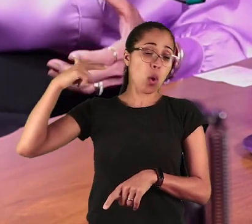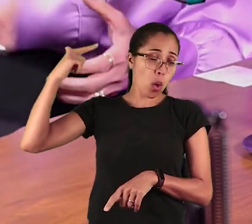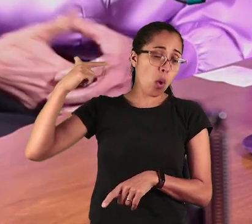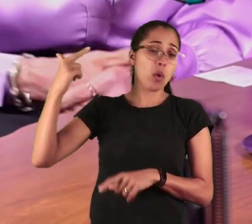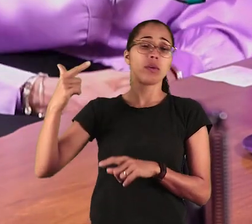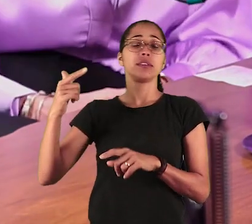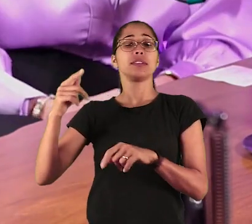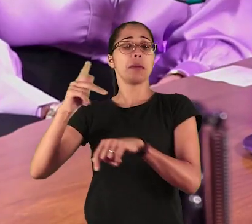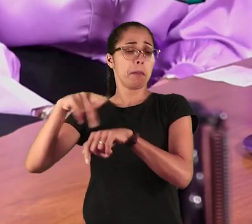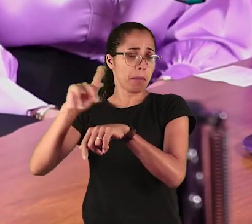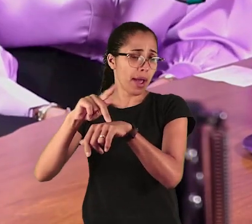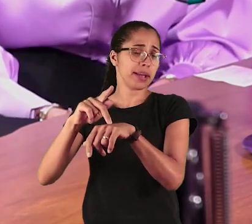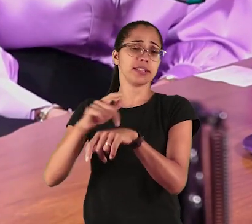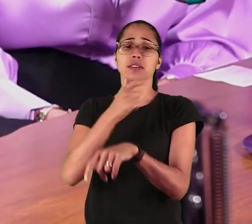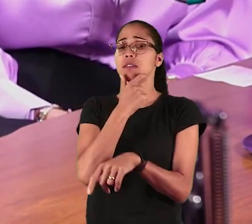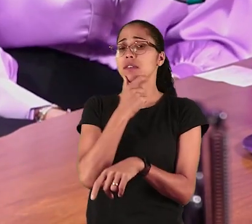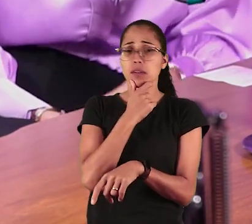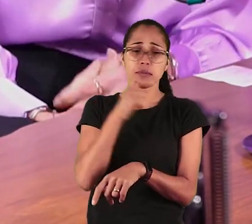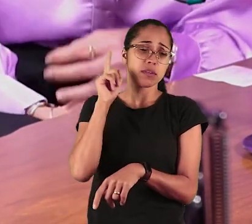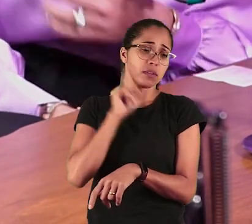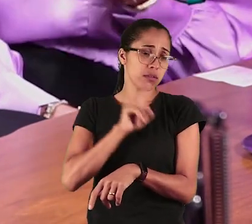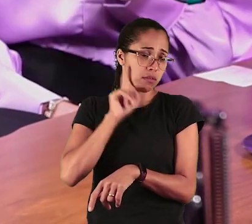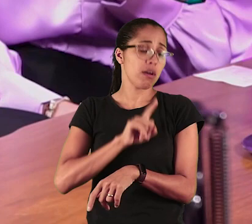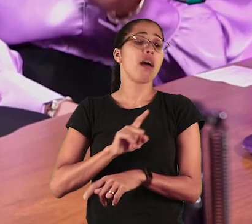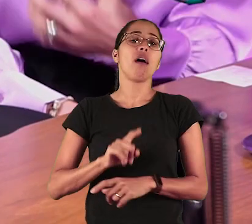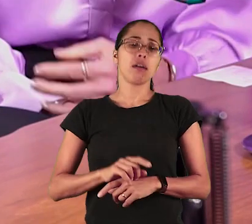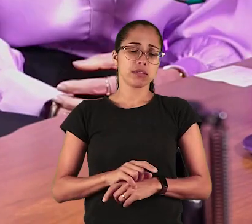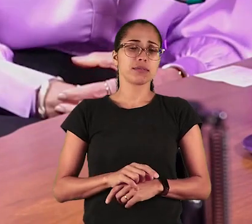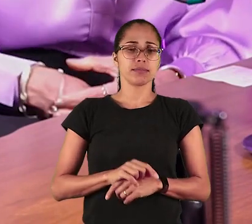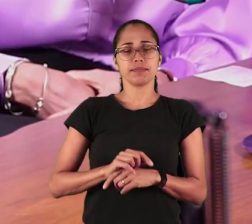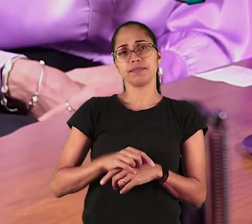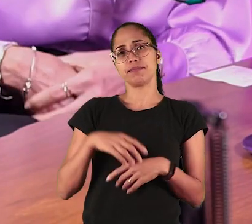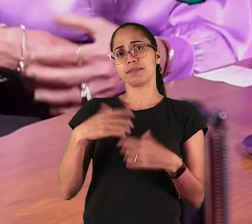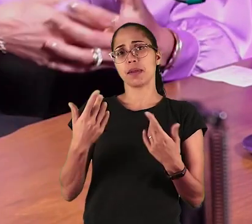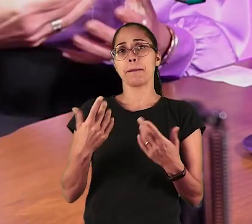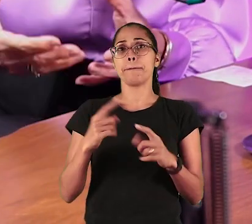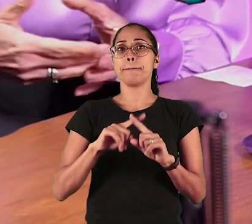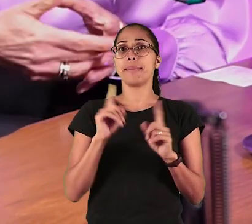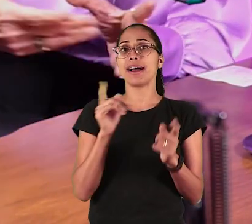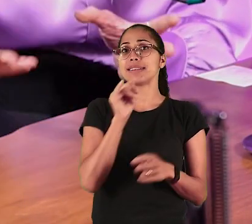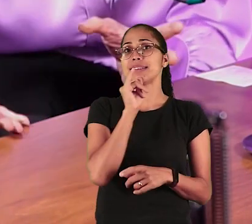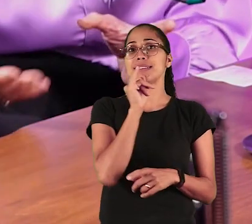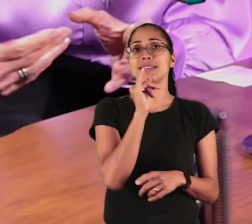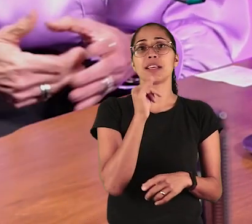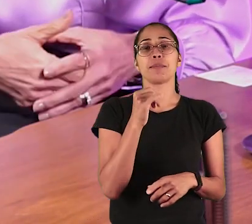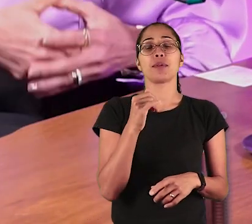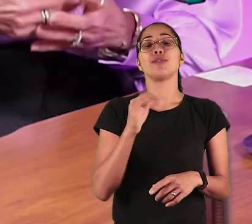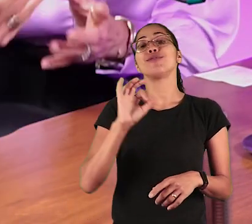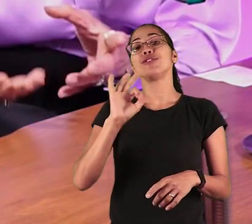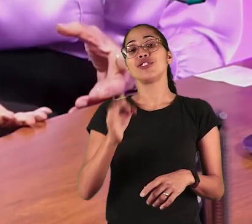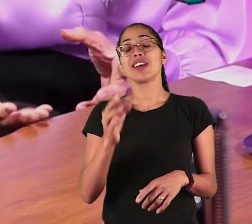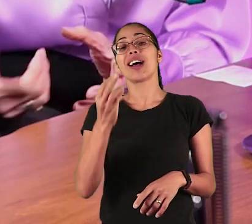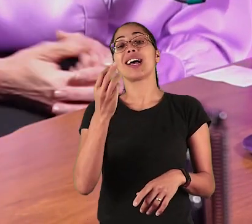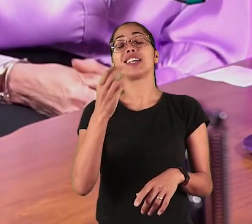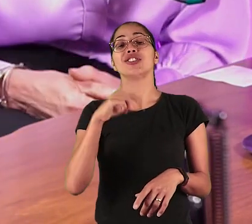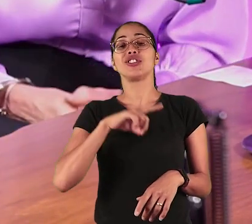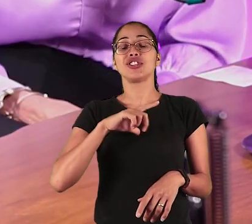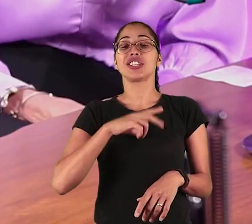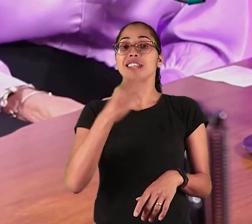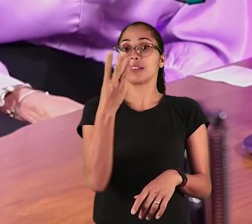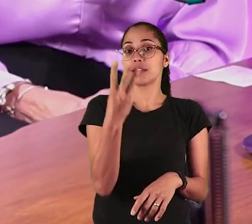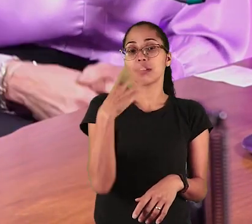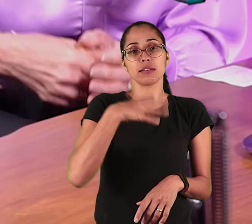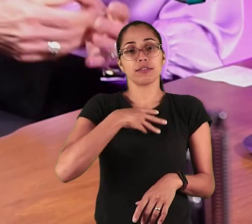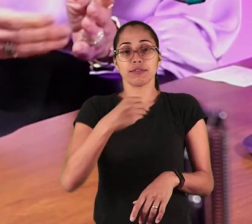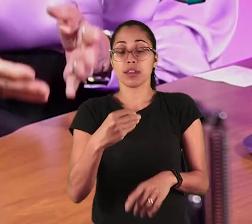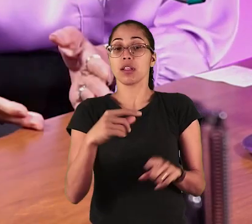Londres em algum dos nossos escritórios maiores o que não era uma realidade para mim nessa nesse momento de 22 anos de carreira eu já tinha uns três filhos